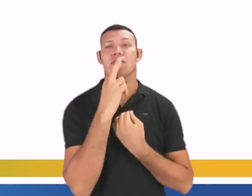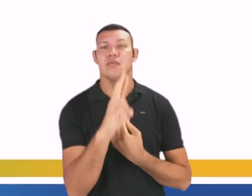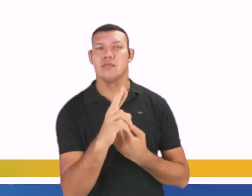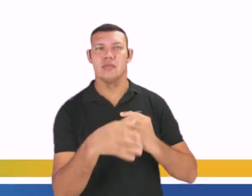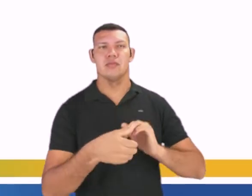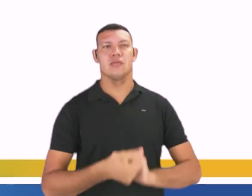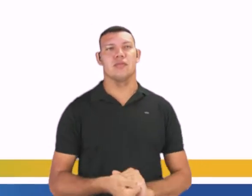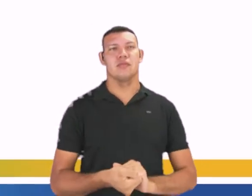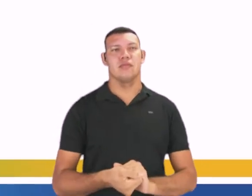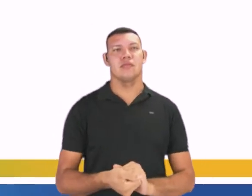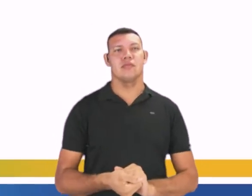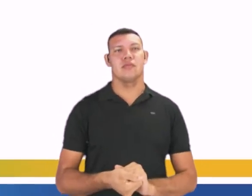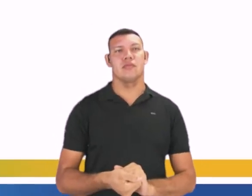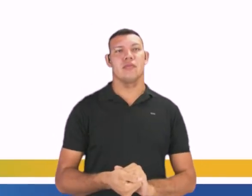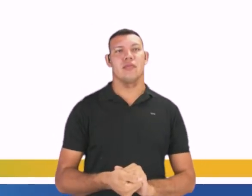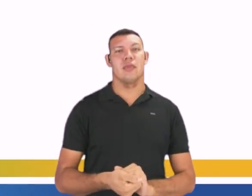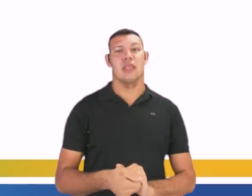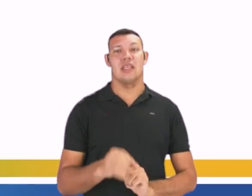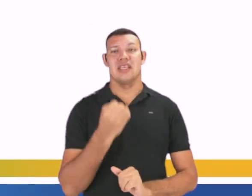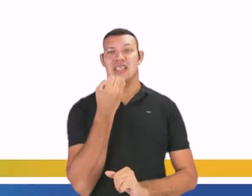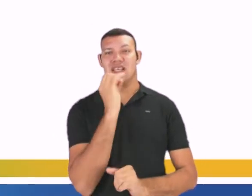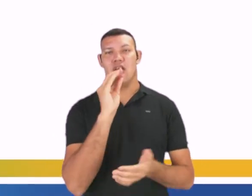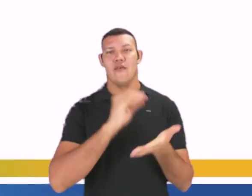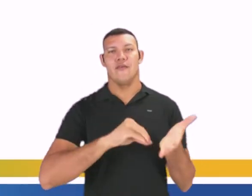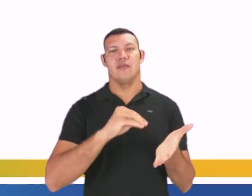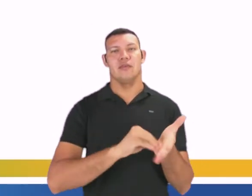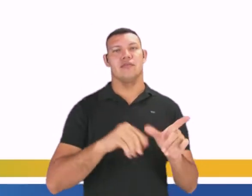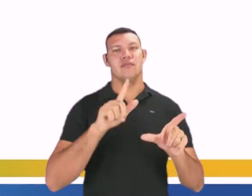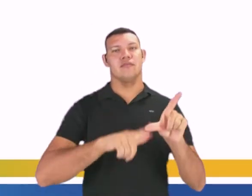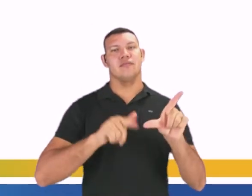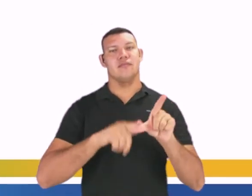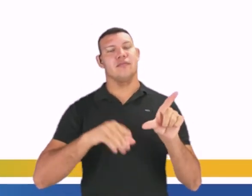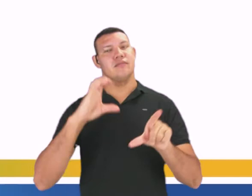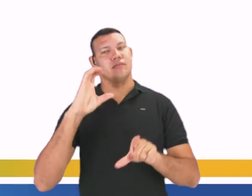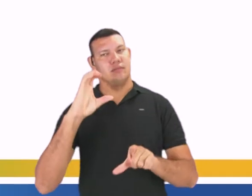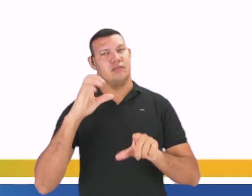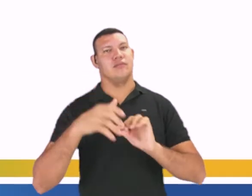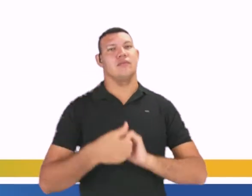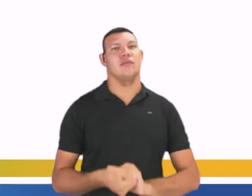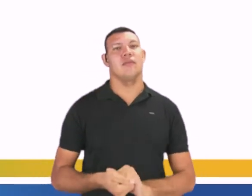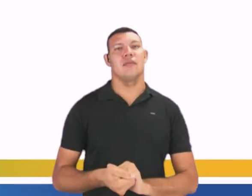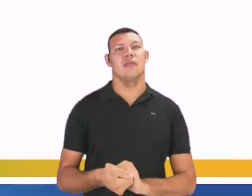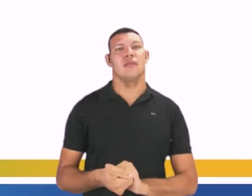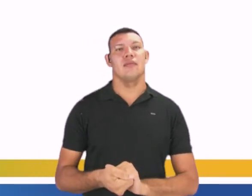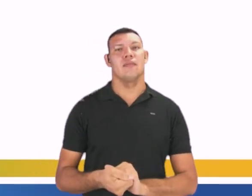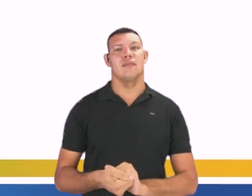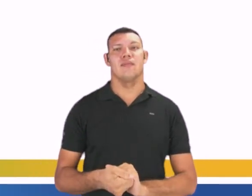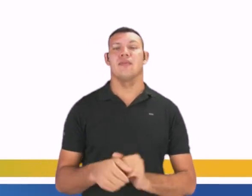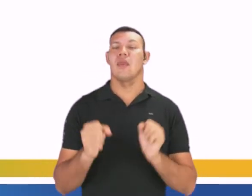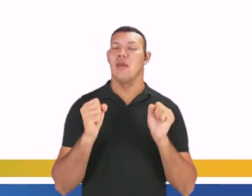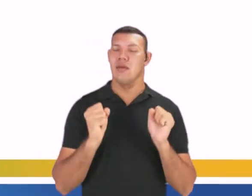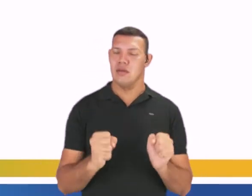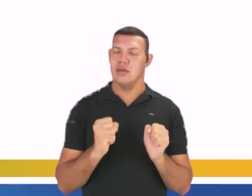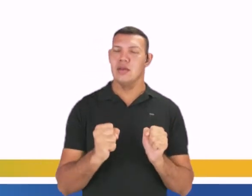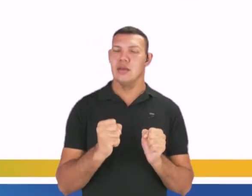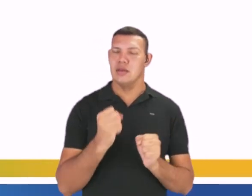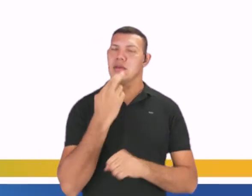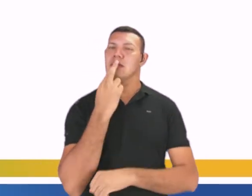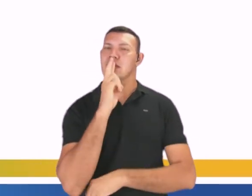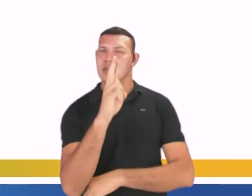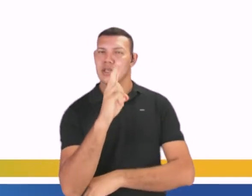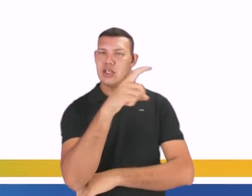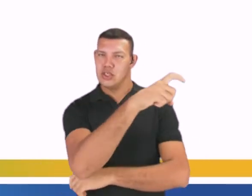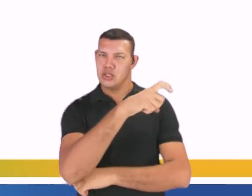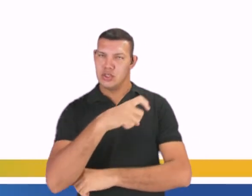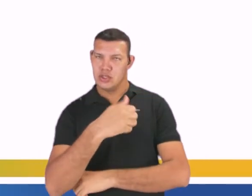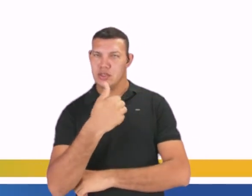quando ela tem o termo C faltando na equação, né? E aí você pode obter o x1,